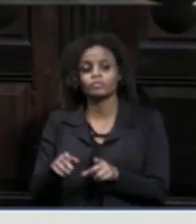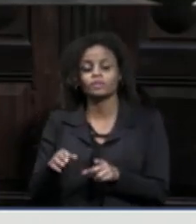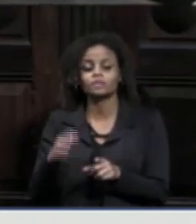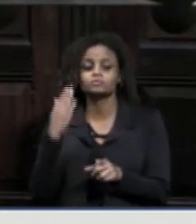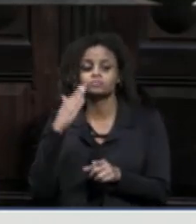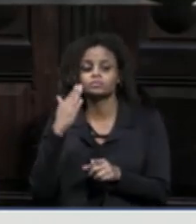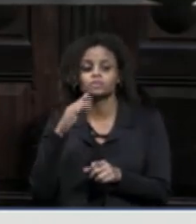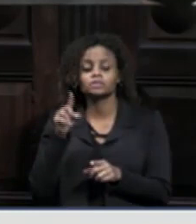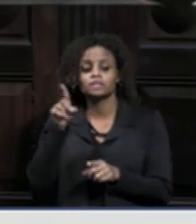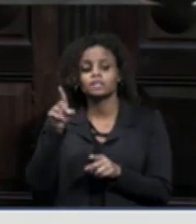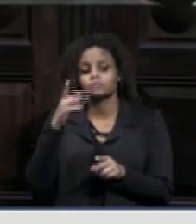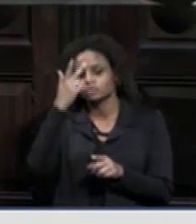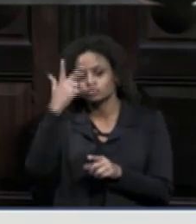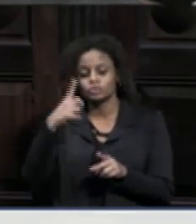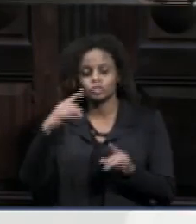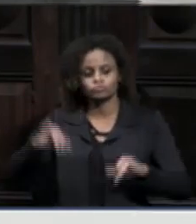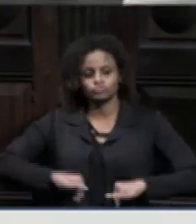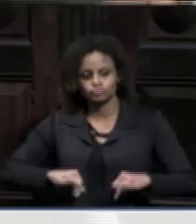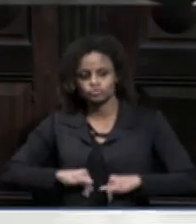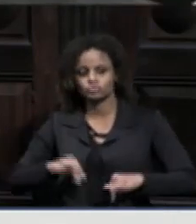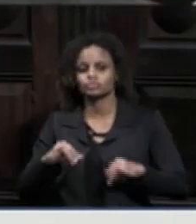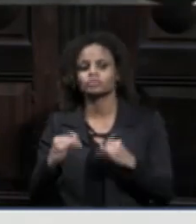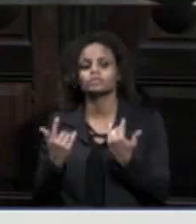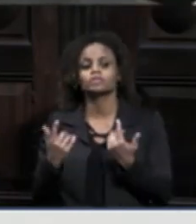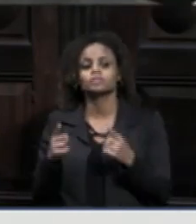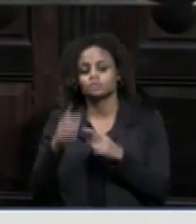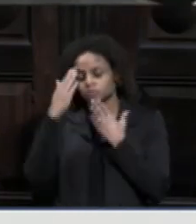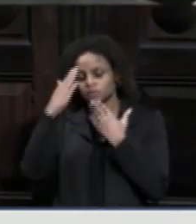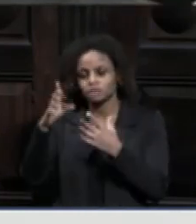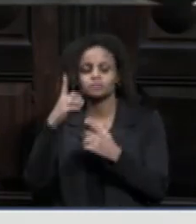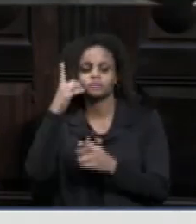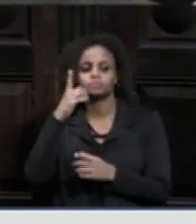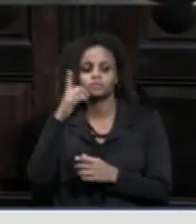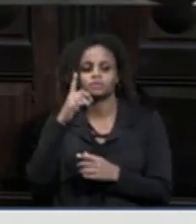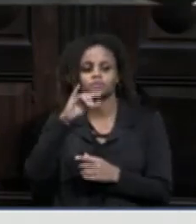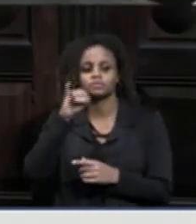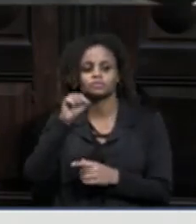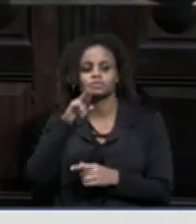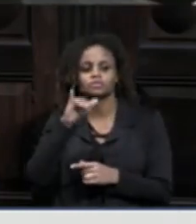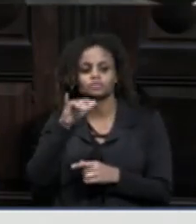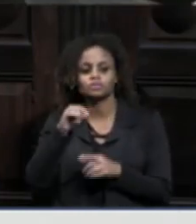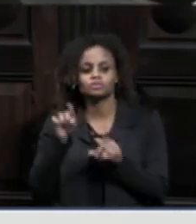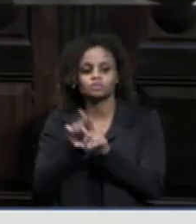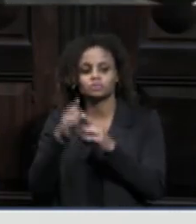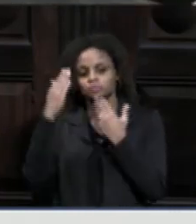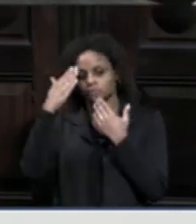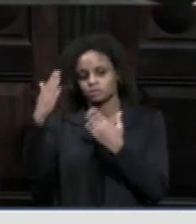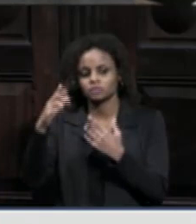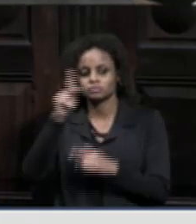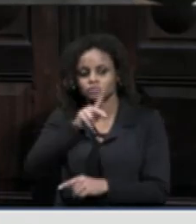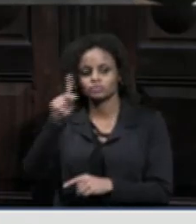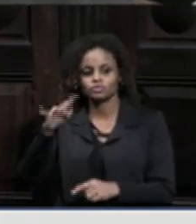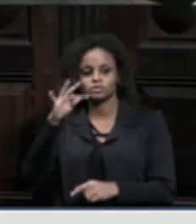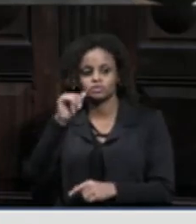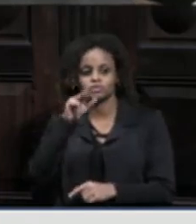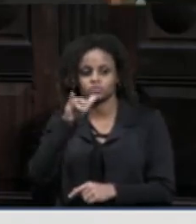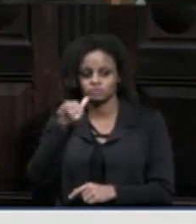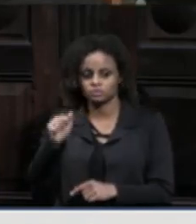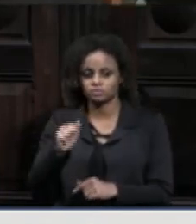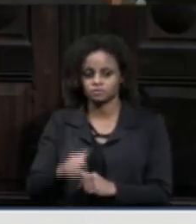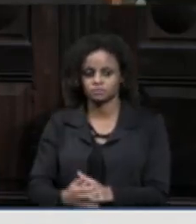refúgio, mas não estão exatamente refugiados. Obrigado, deputado Jânio. Obrigado à professora Tânia, a todos os amigos da Universidade do Estado do Rio de